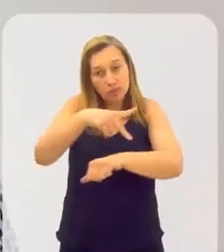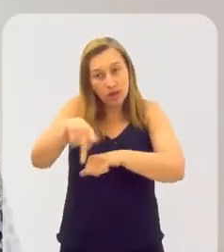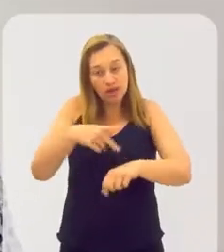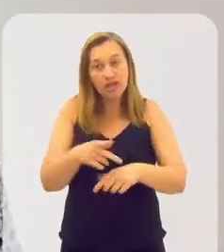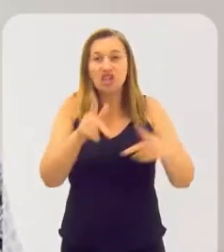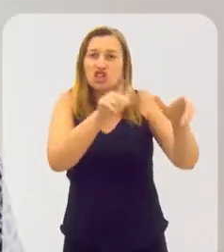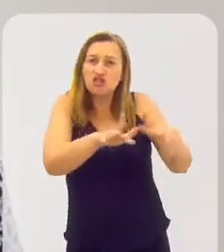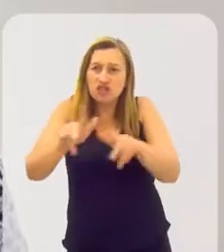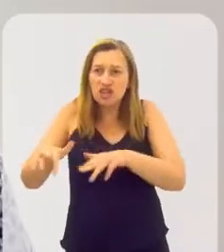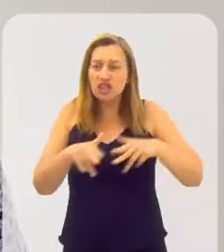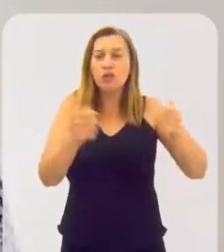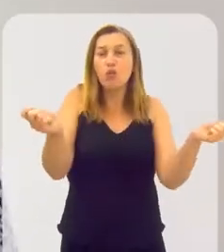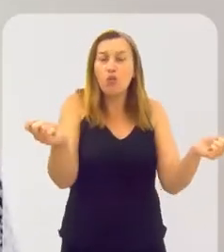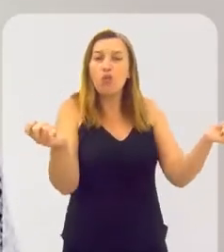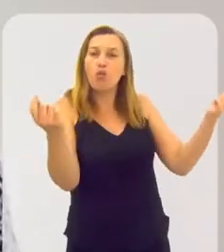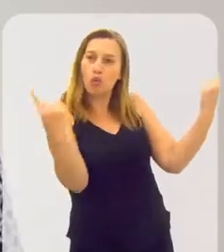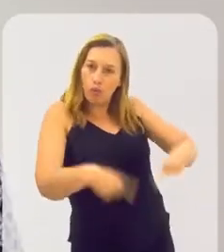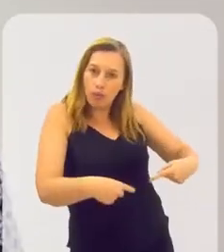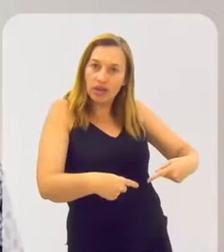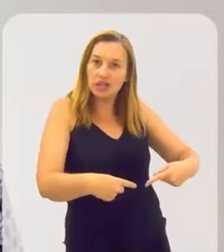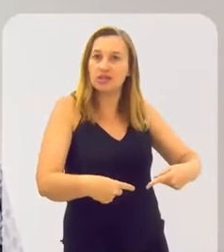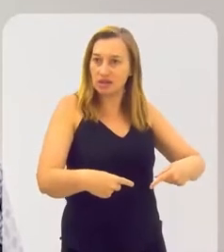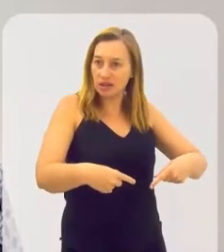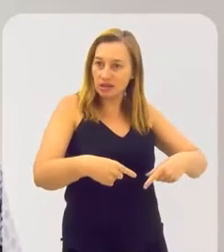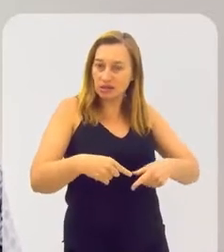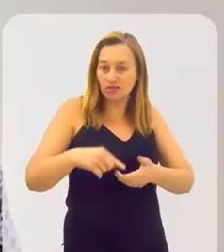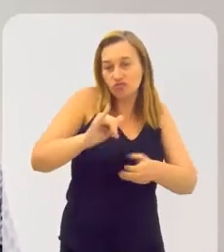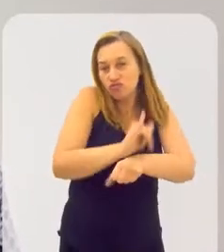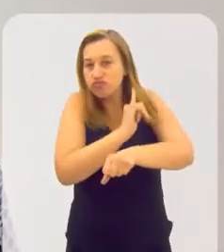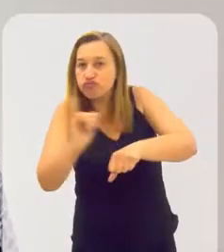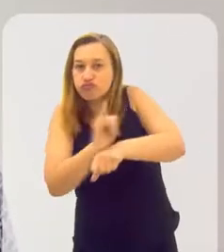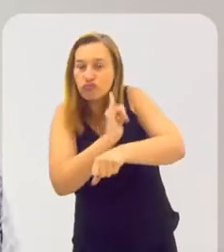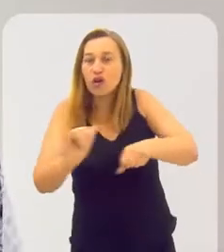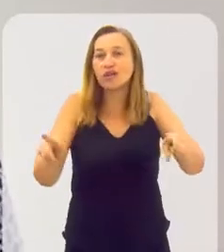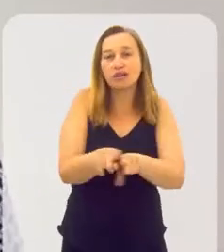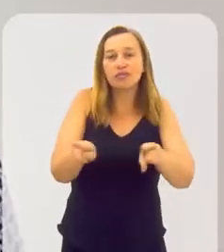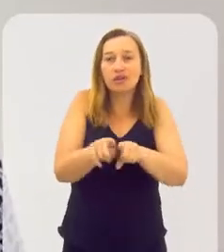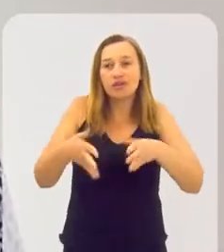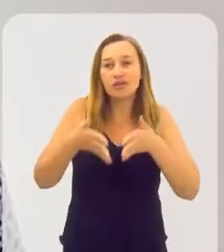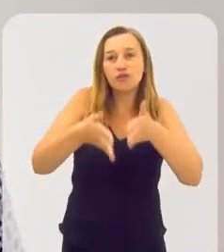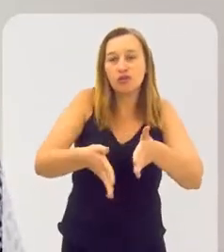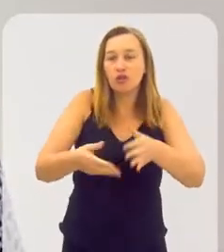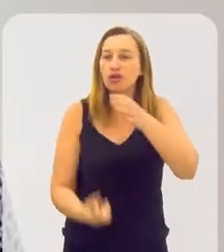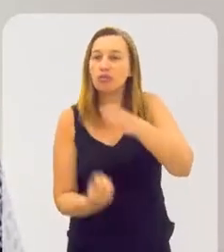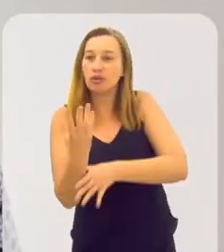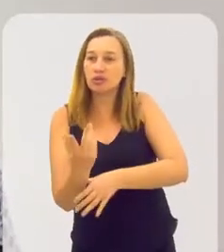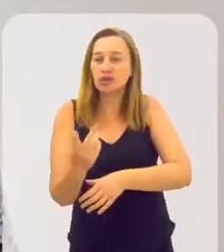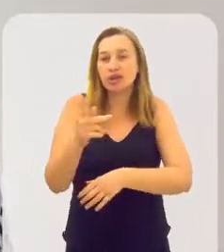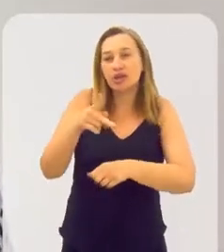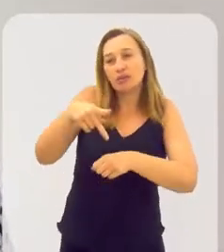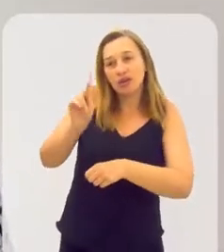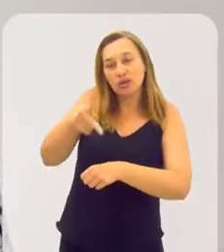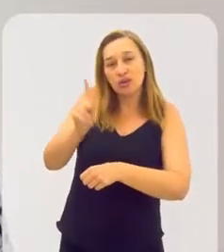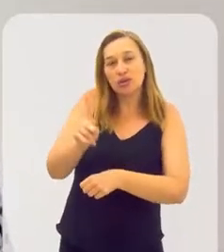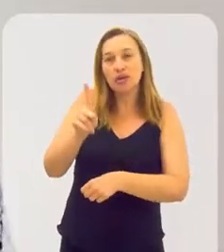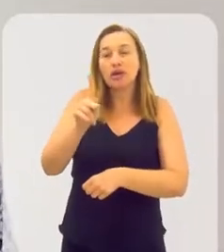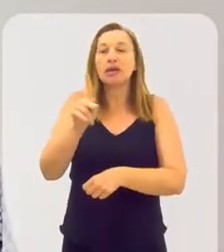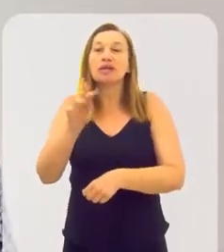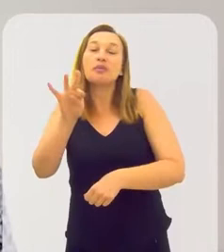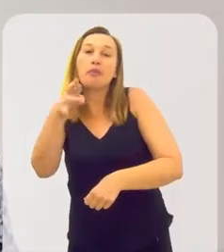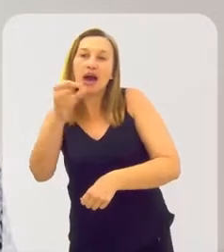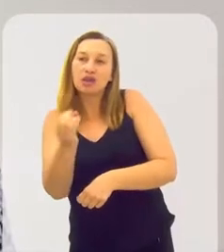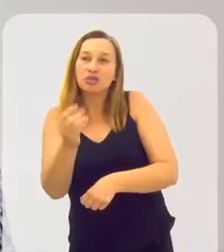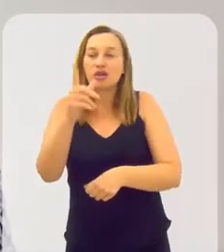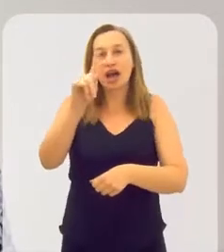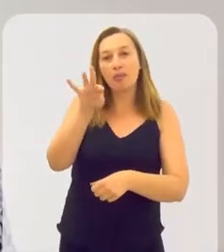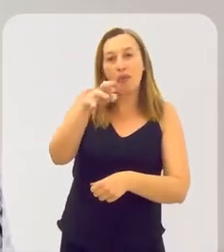possuir diferenciais competitivos e posicionamento estratégico, ele também se destaca na produção de petróleo de baixo carbono,